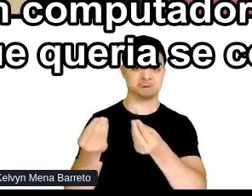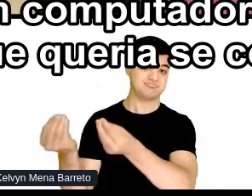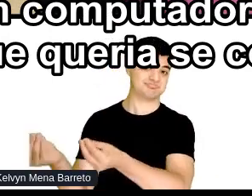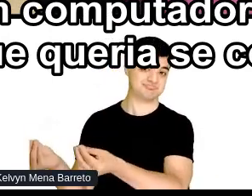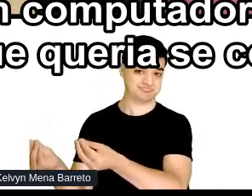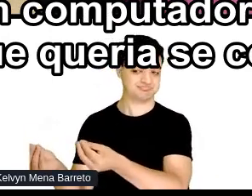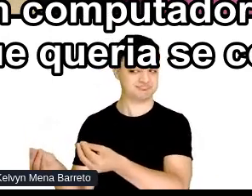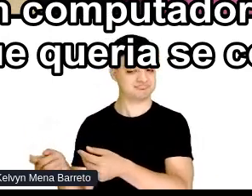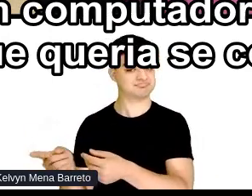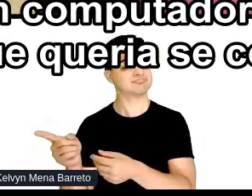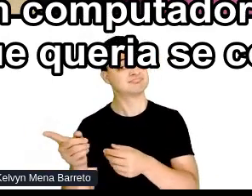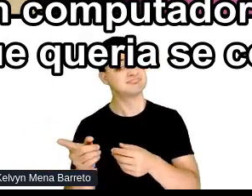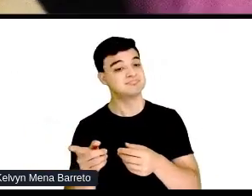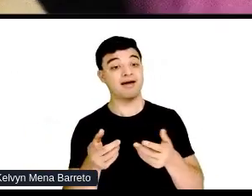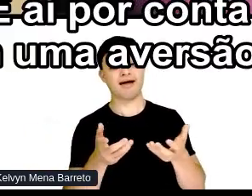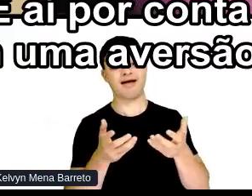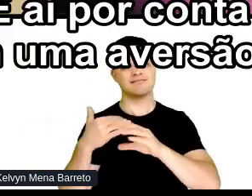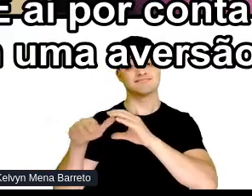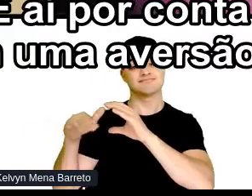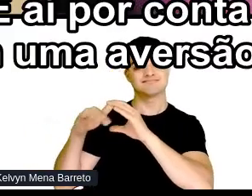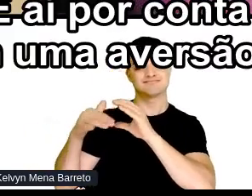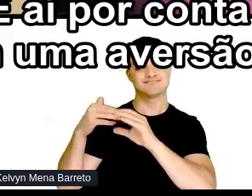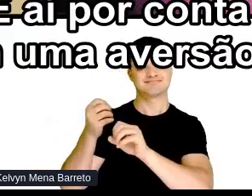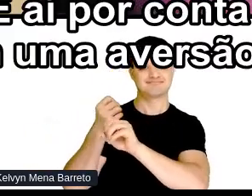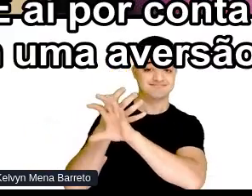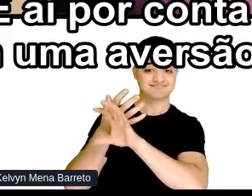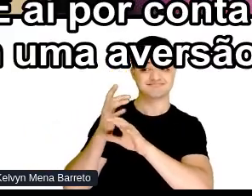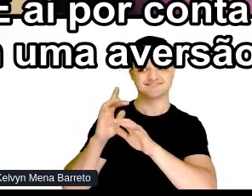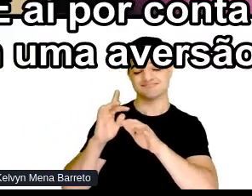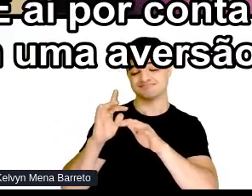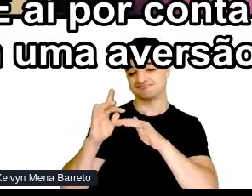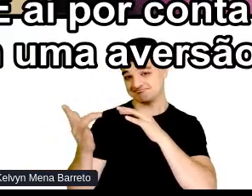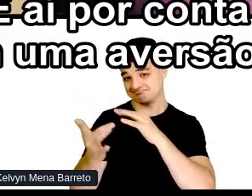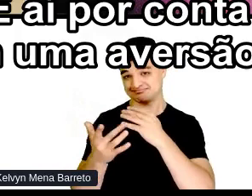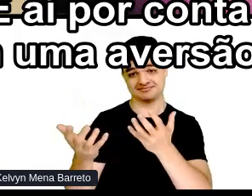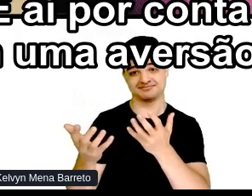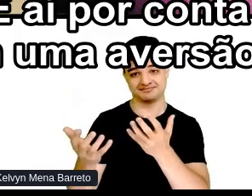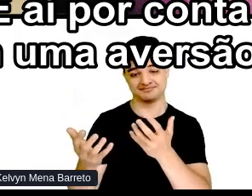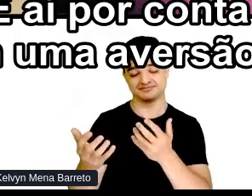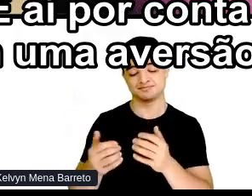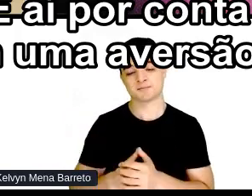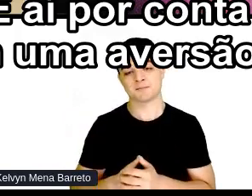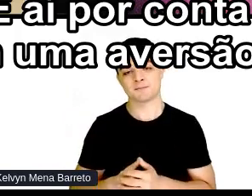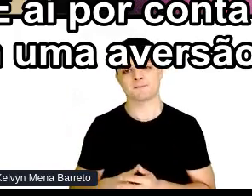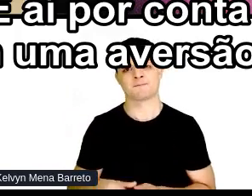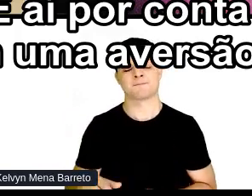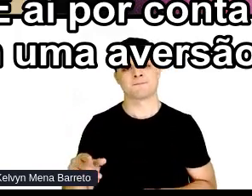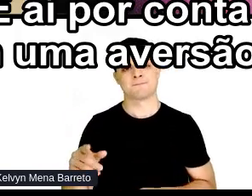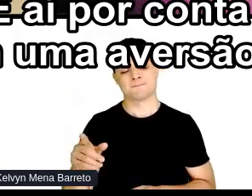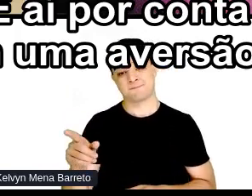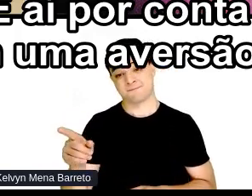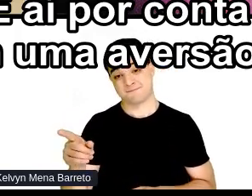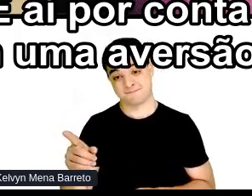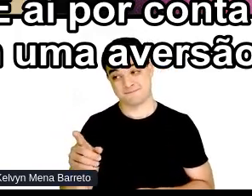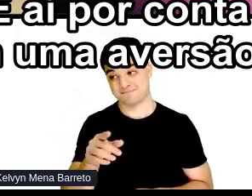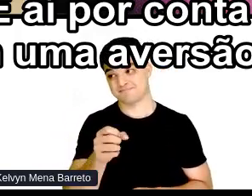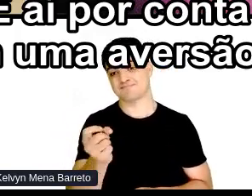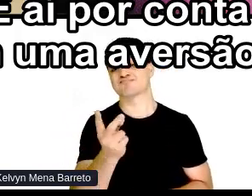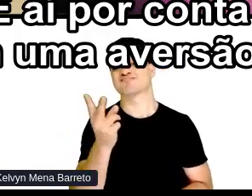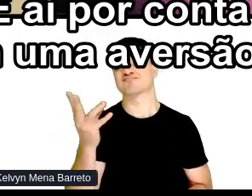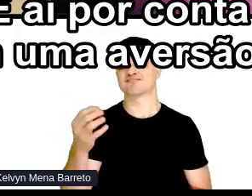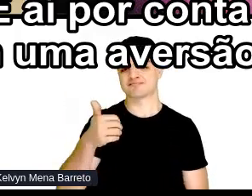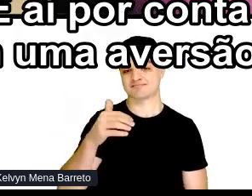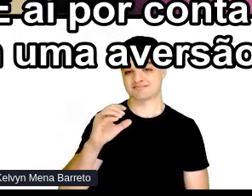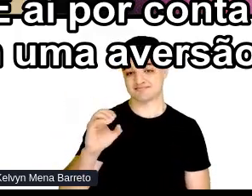quando a questão é num convívio pessoal, ali no dia a dia, presencialmente, para eles, isso